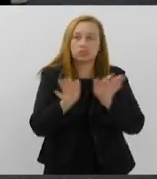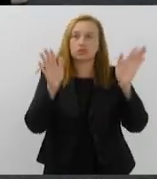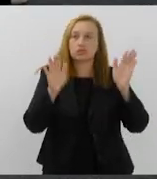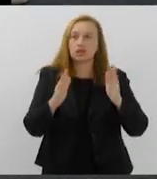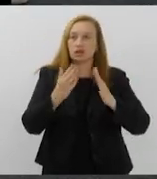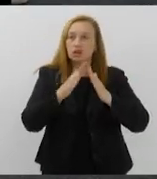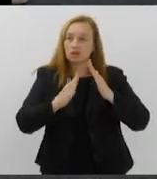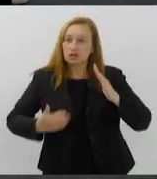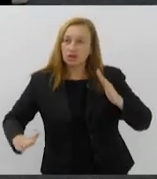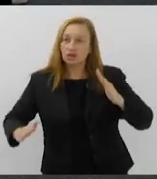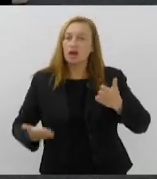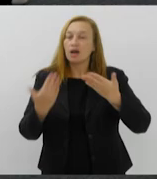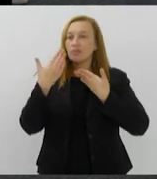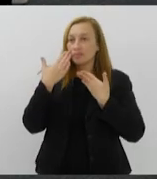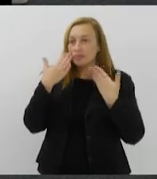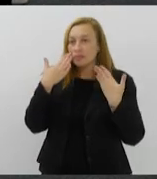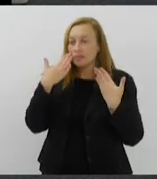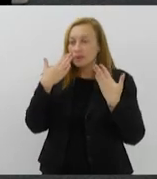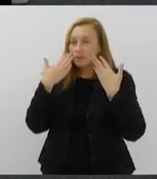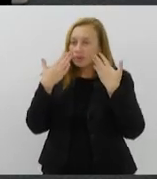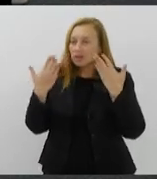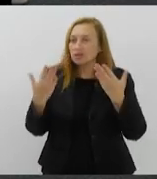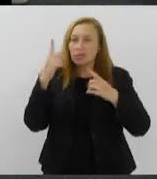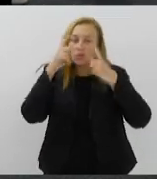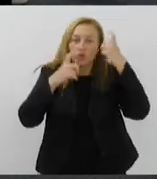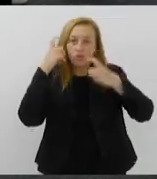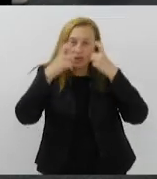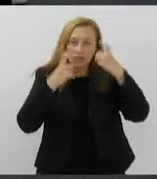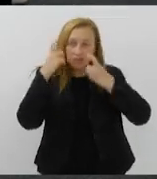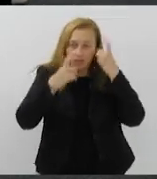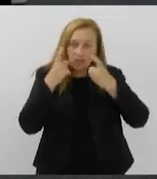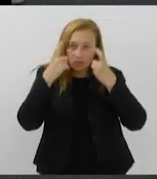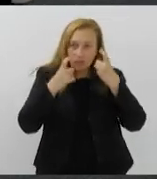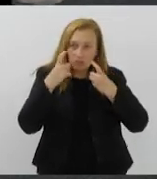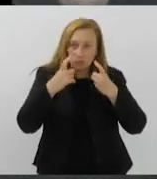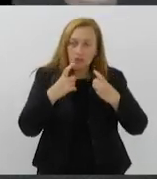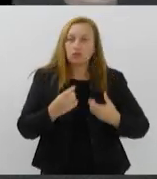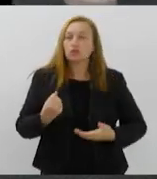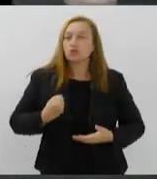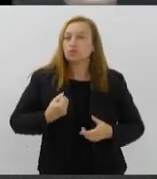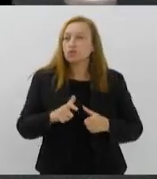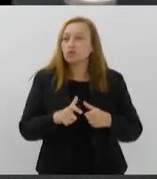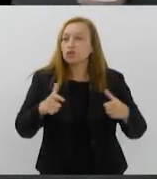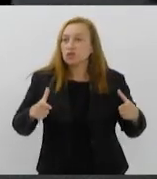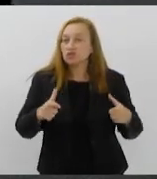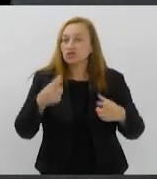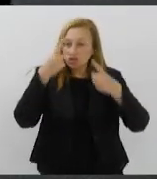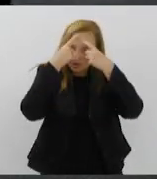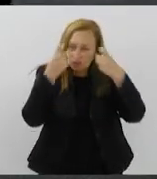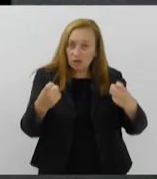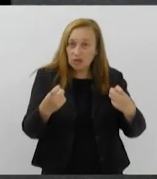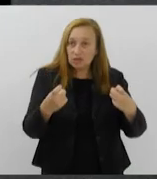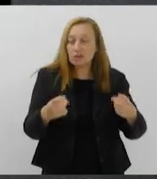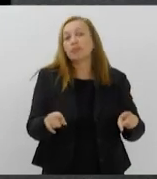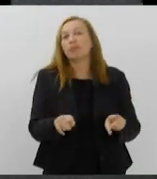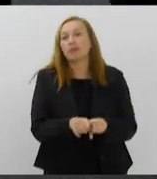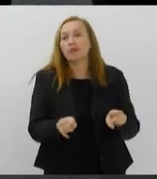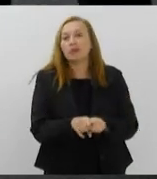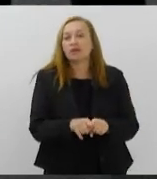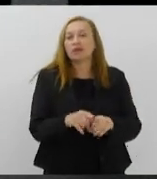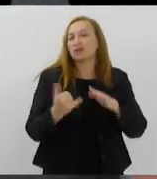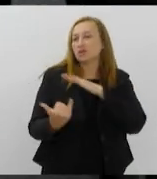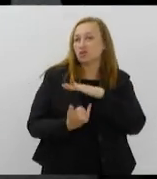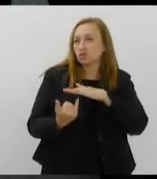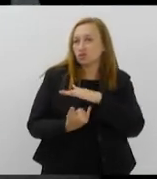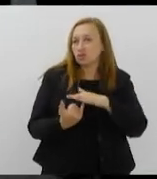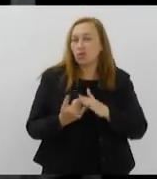terreiro apresentando a preocupação diante do elevado número de violência também nas